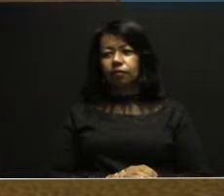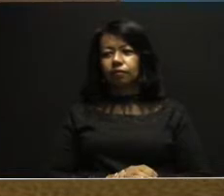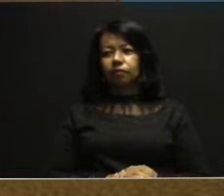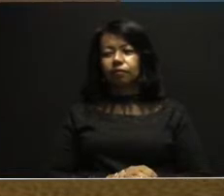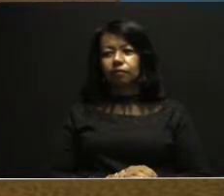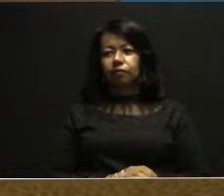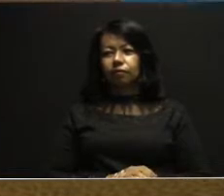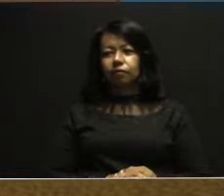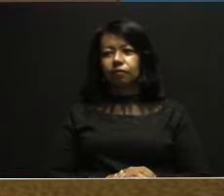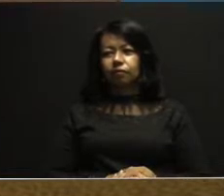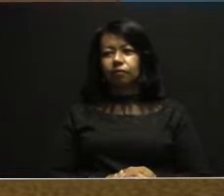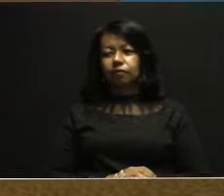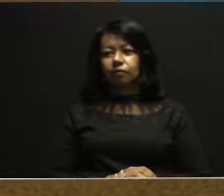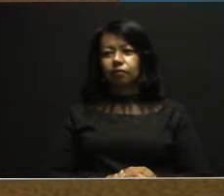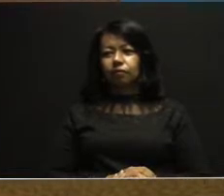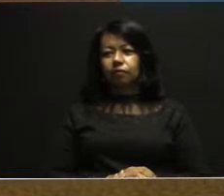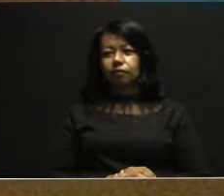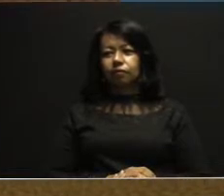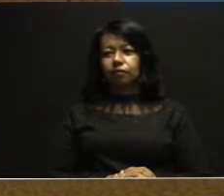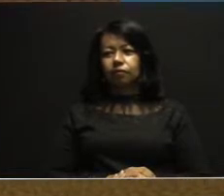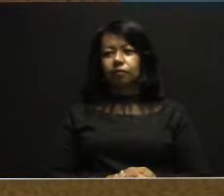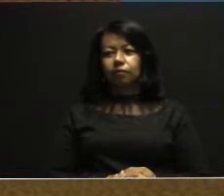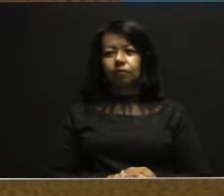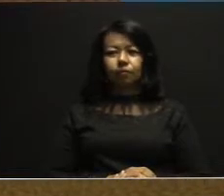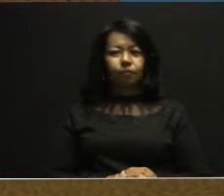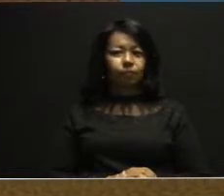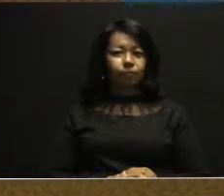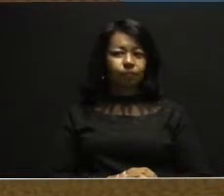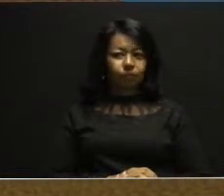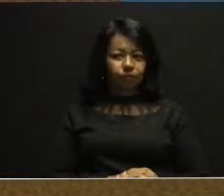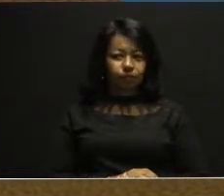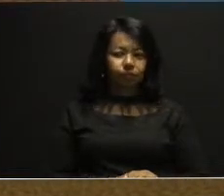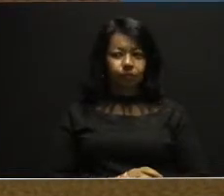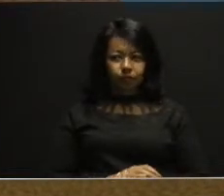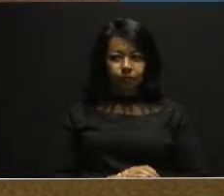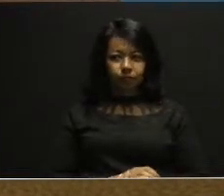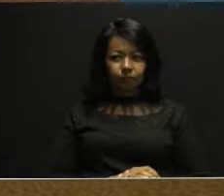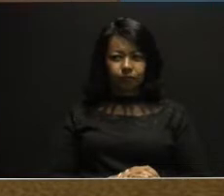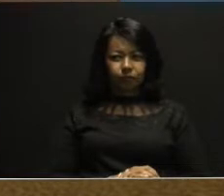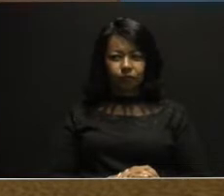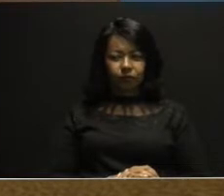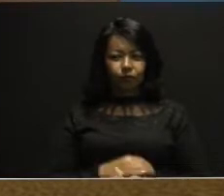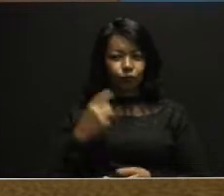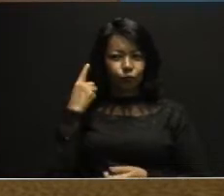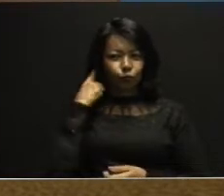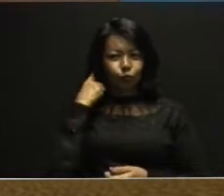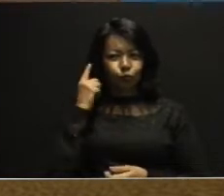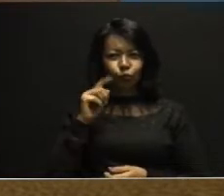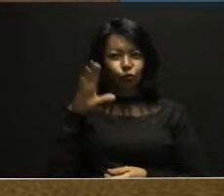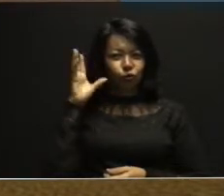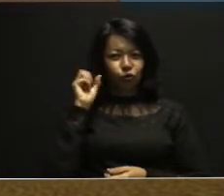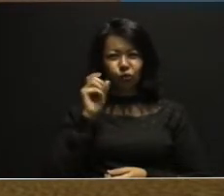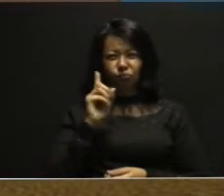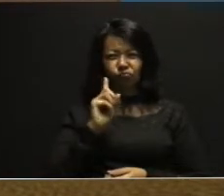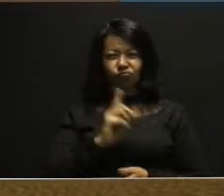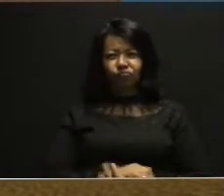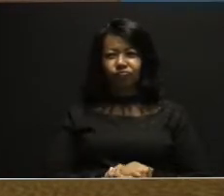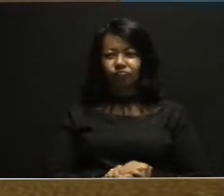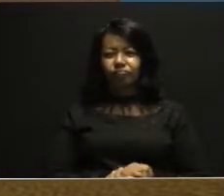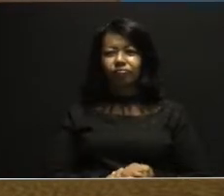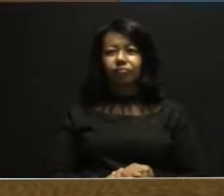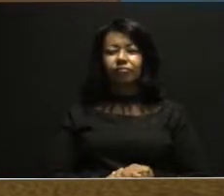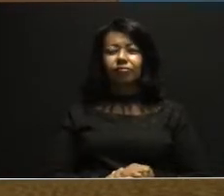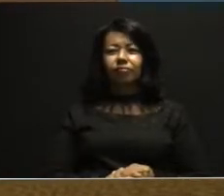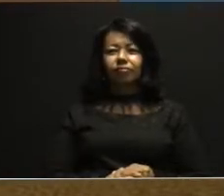demais vereadores desta casa, onde nós nos encontramos hoje, como sociedade, para